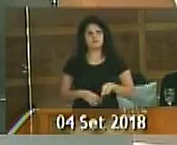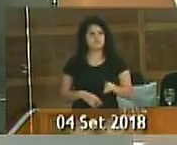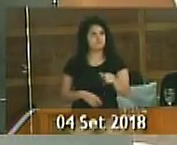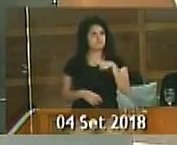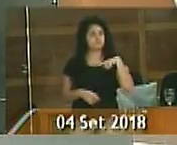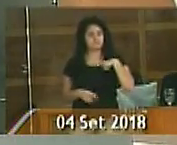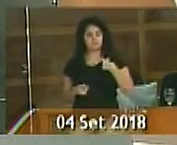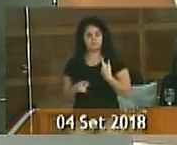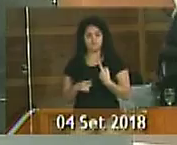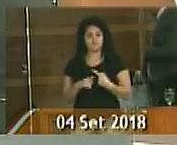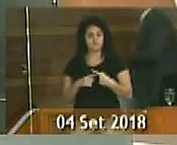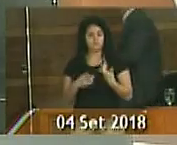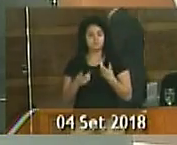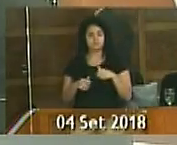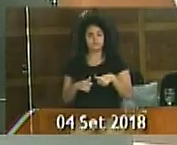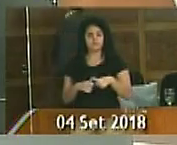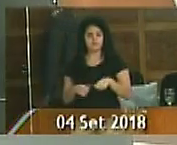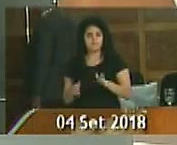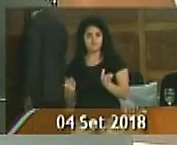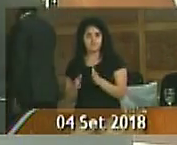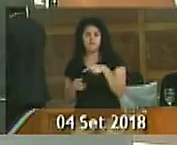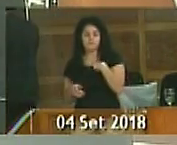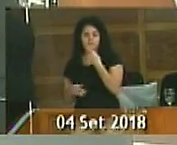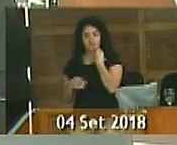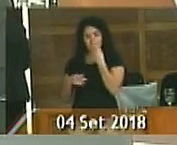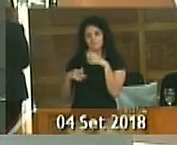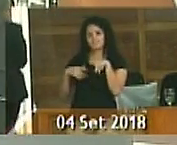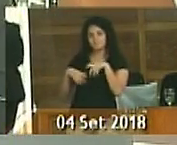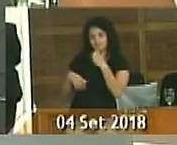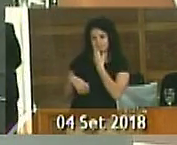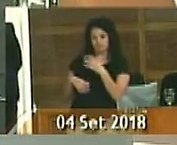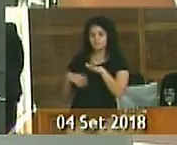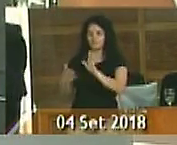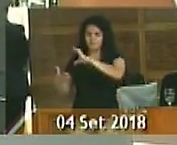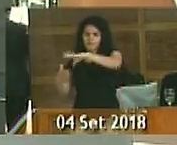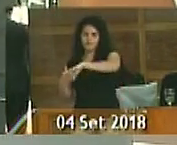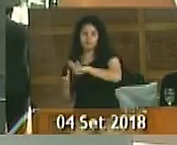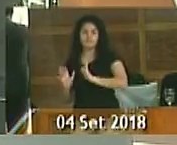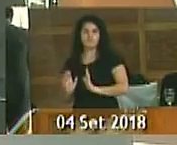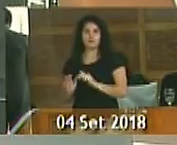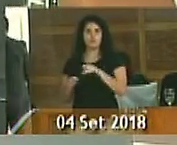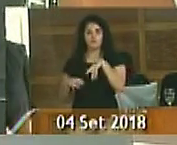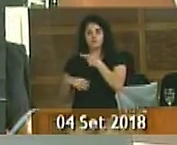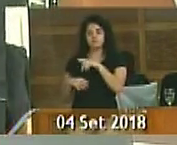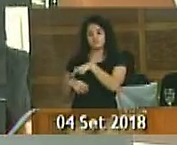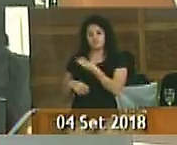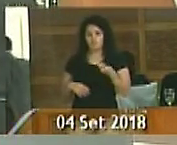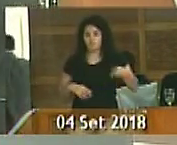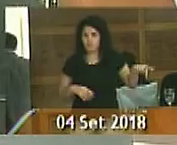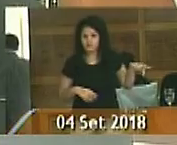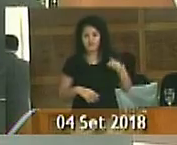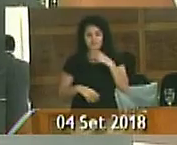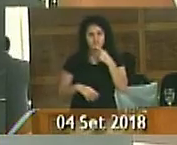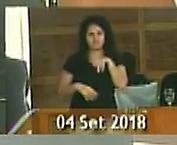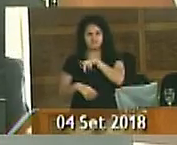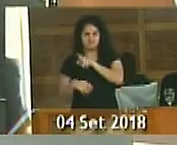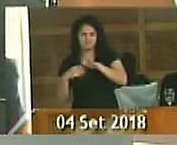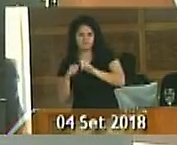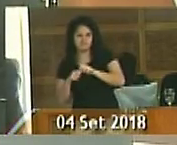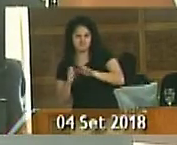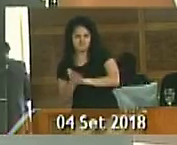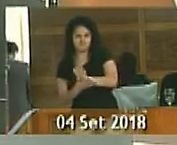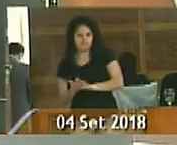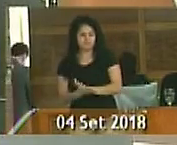porque quando o senhor estiver perto, ele vai te elogiar, vai apertar sua mão, mas quando eu estiver longe, ele vai falar que nada, esse cara não faz nada. Faz